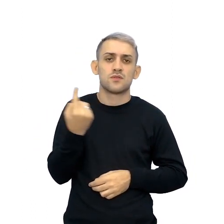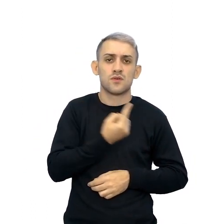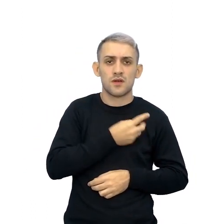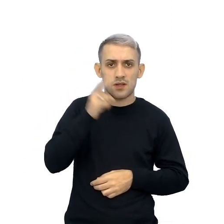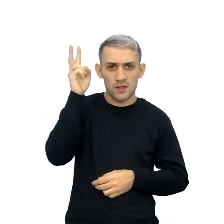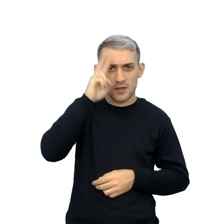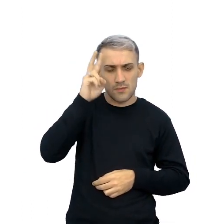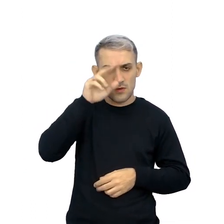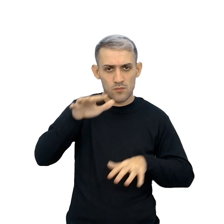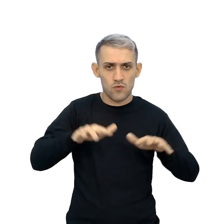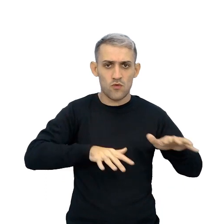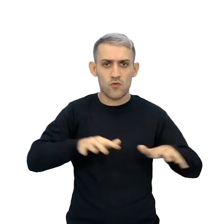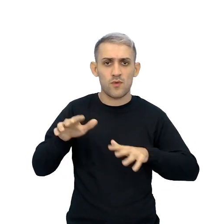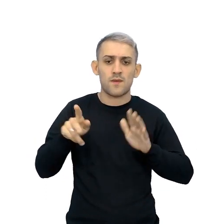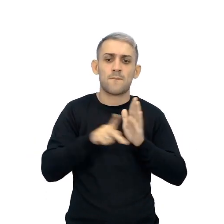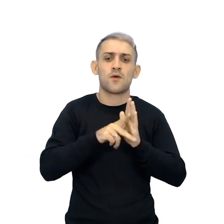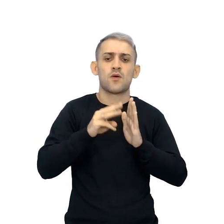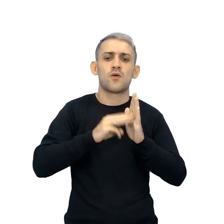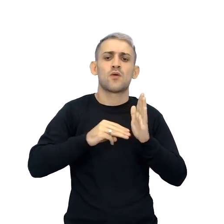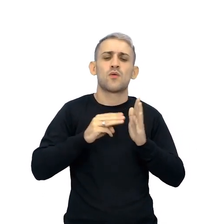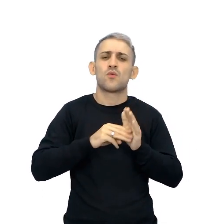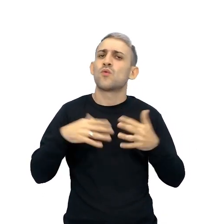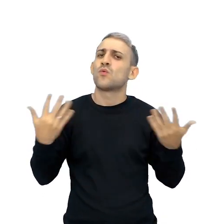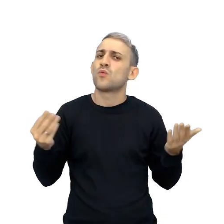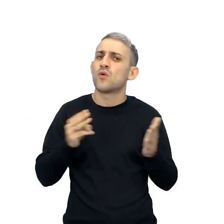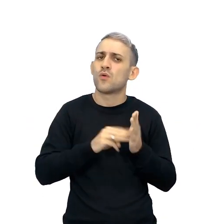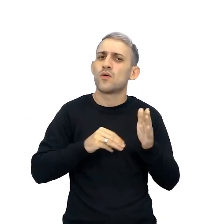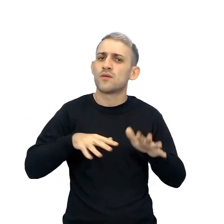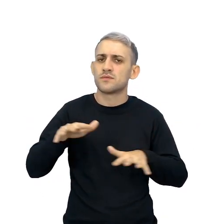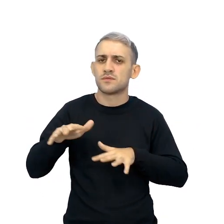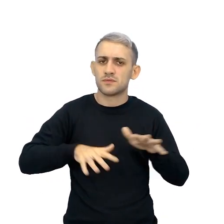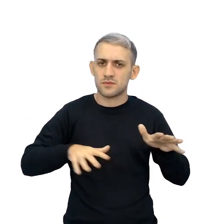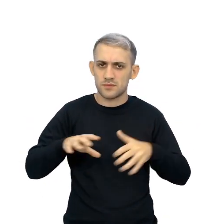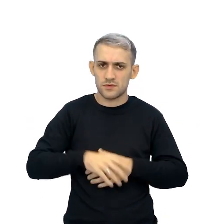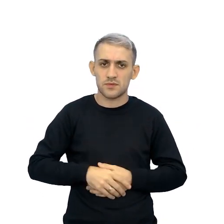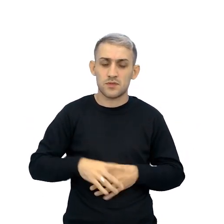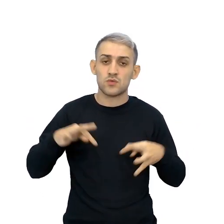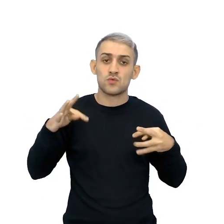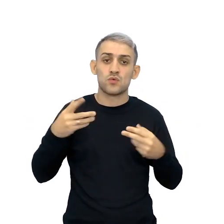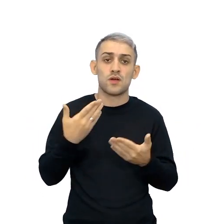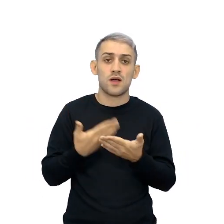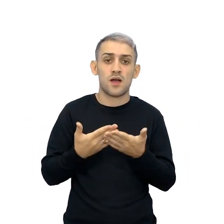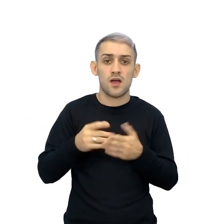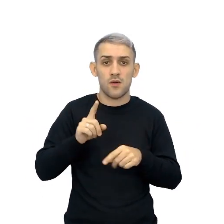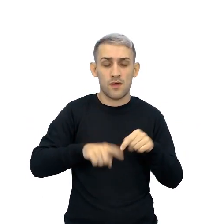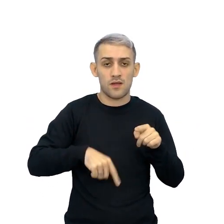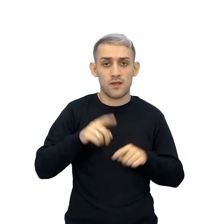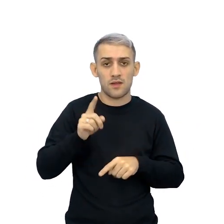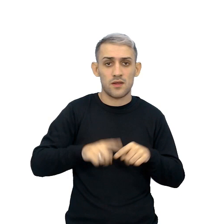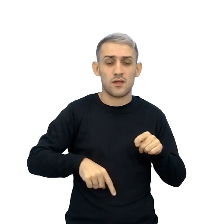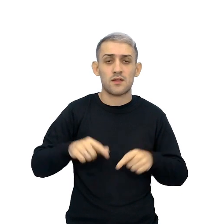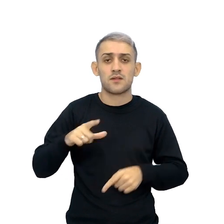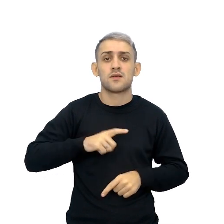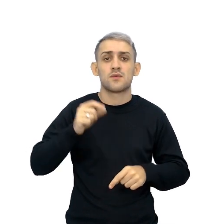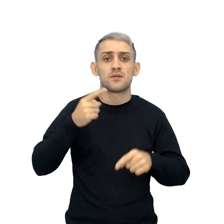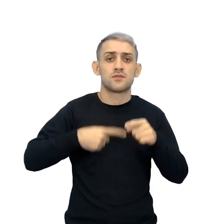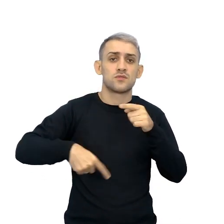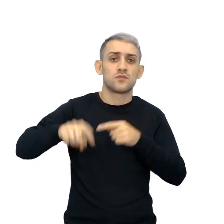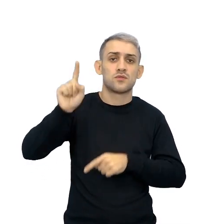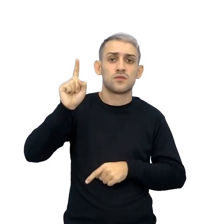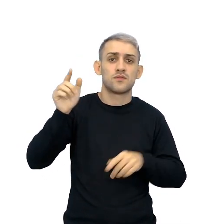nosso movimento metodológico. Qual que é o movimento metodológico? Todas as nossas aulas do material, ela tem um iniciando, um desenvolvendo e